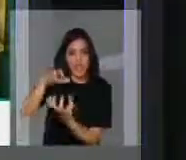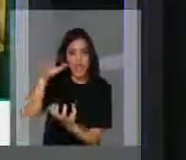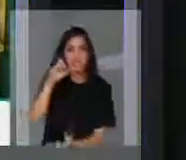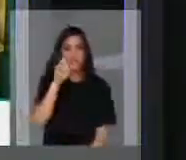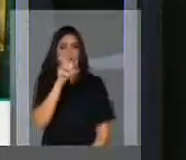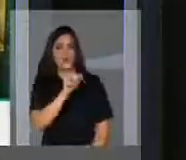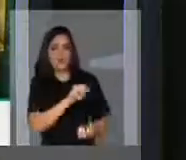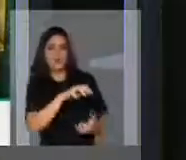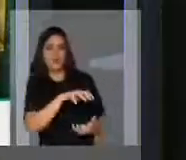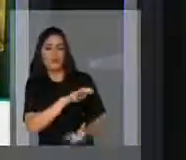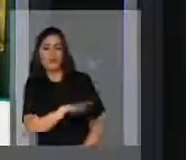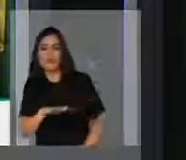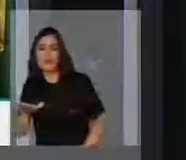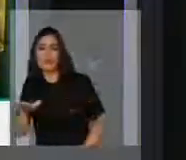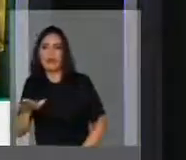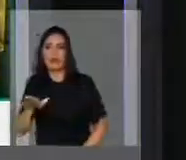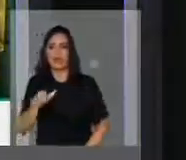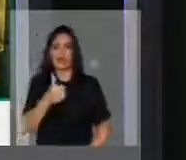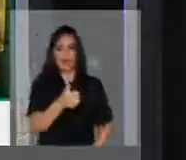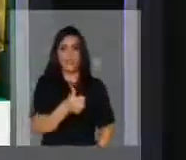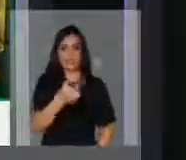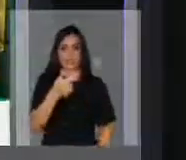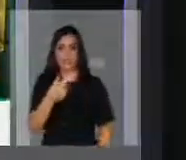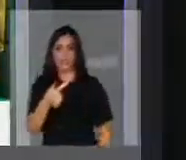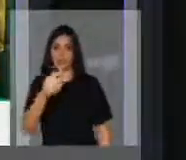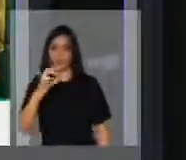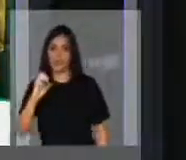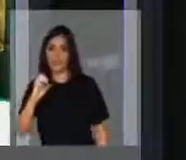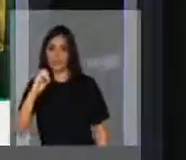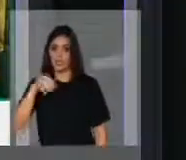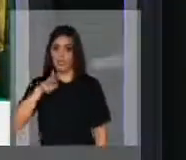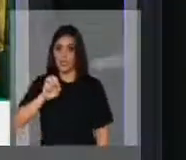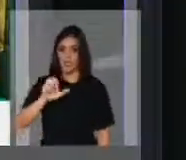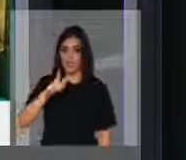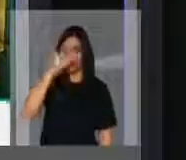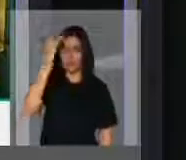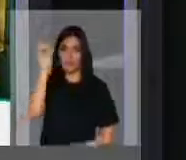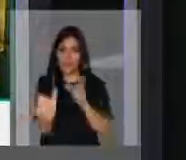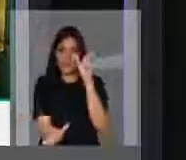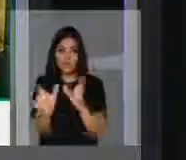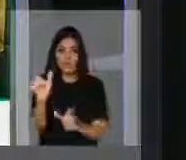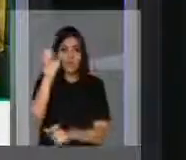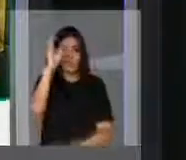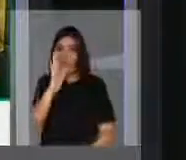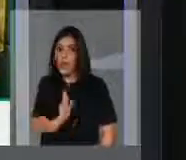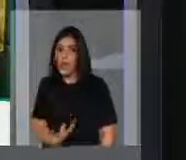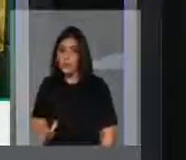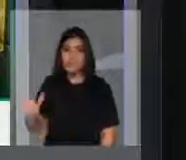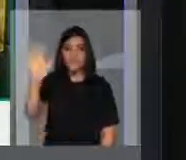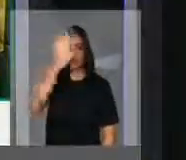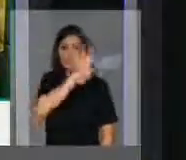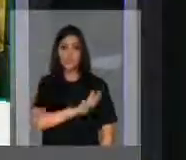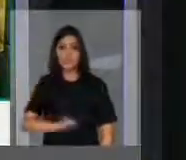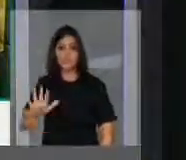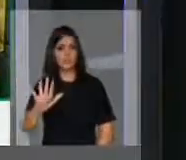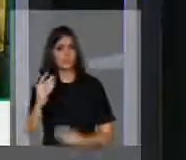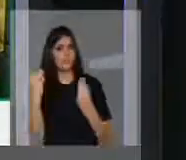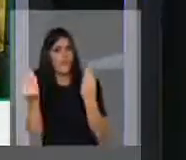no Brasil ultrapassa 170 mil. Isso é uma coisa,